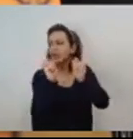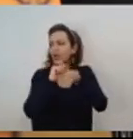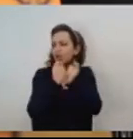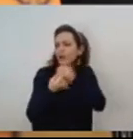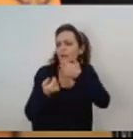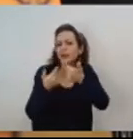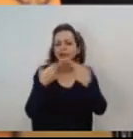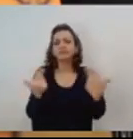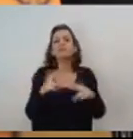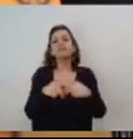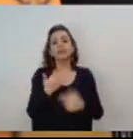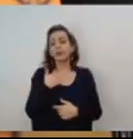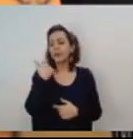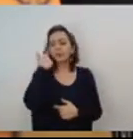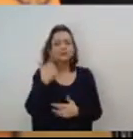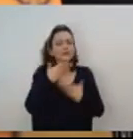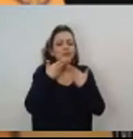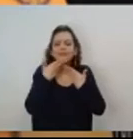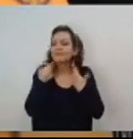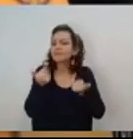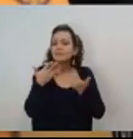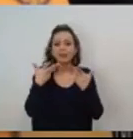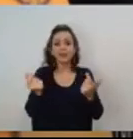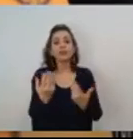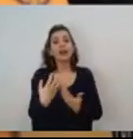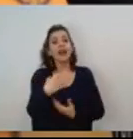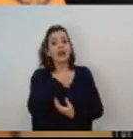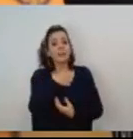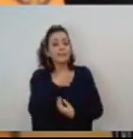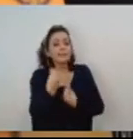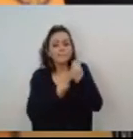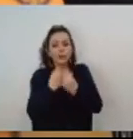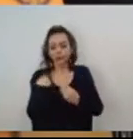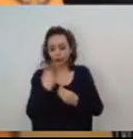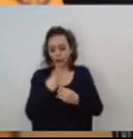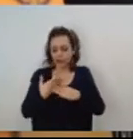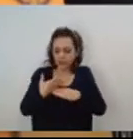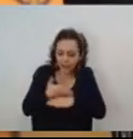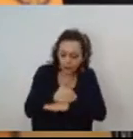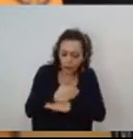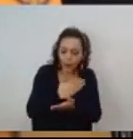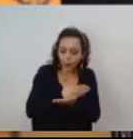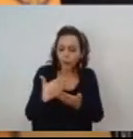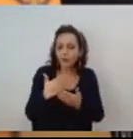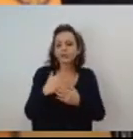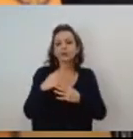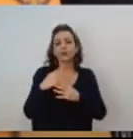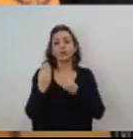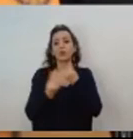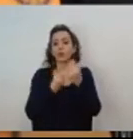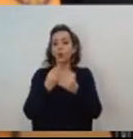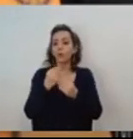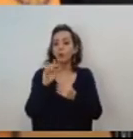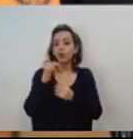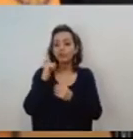foi Fantástico a maneira como a gente entrou e como a gente tem sido gerido aqui dentro agora falando